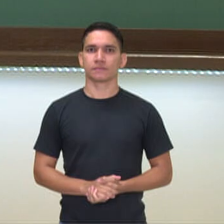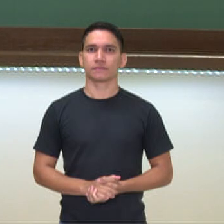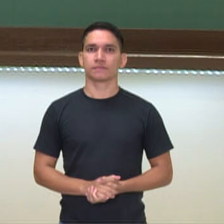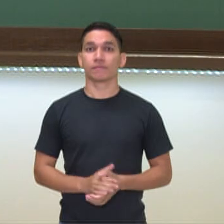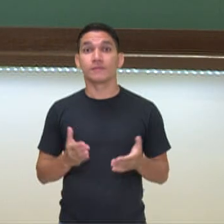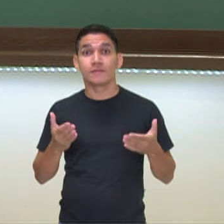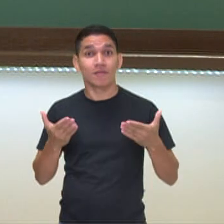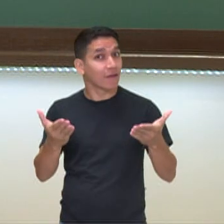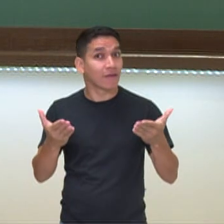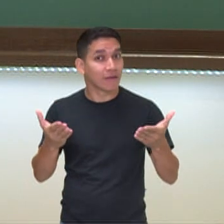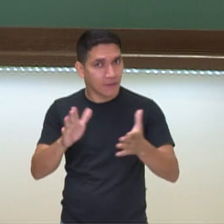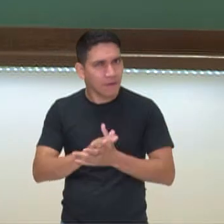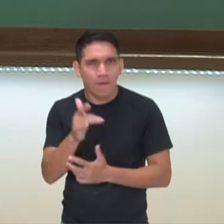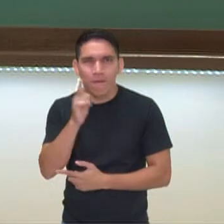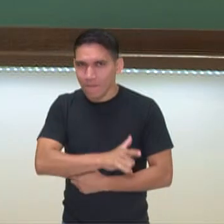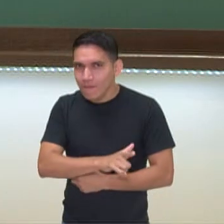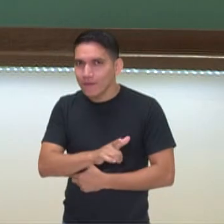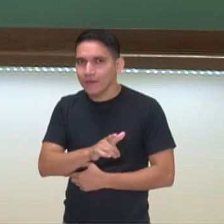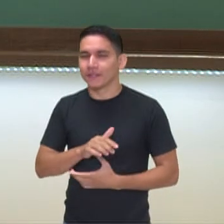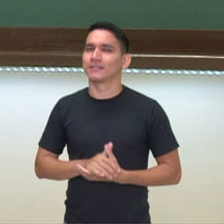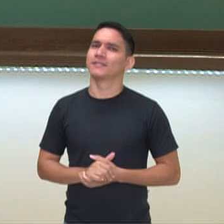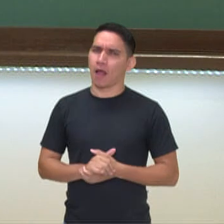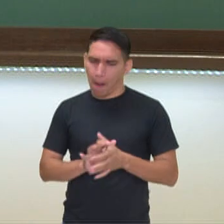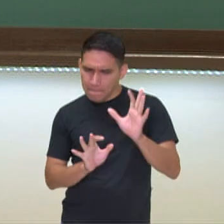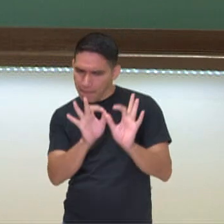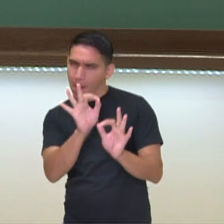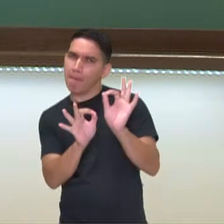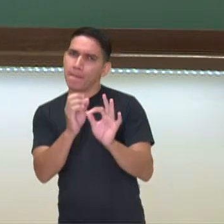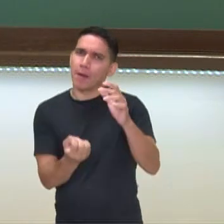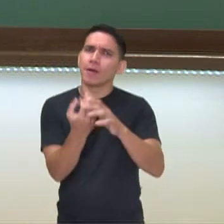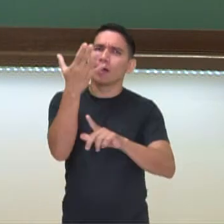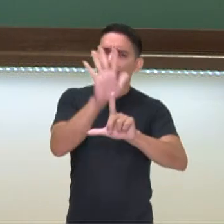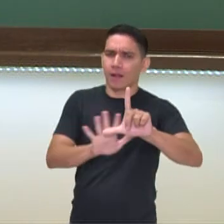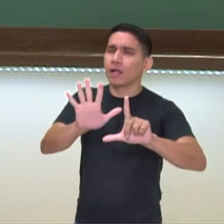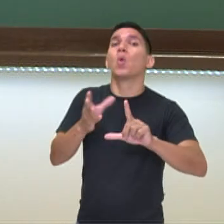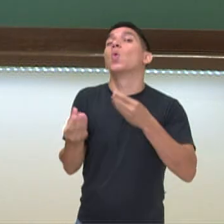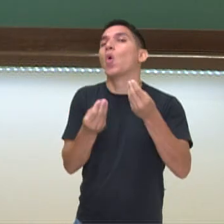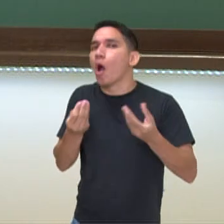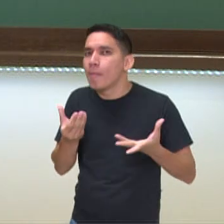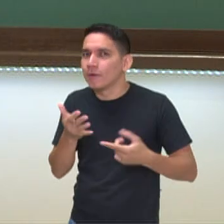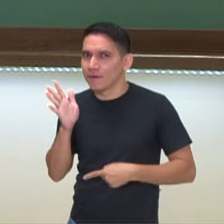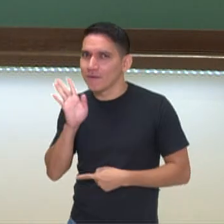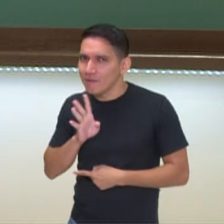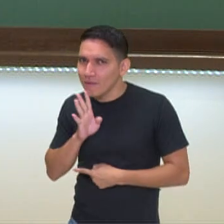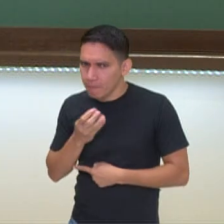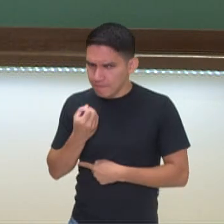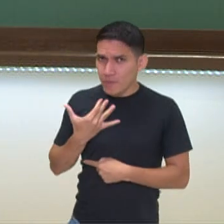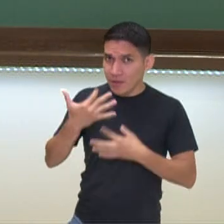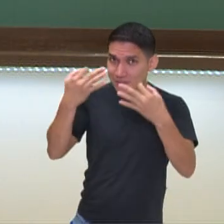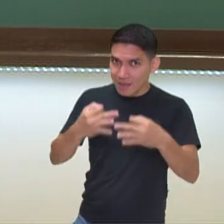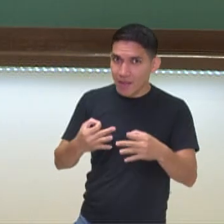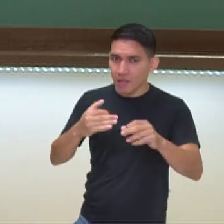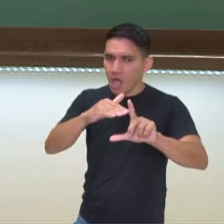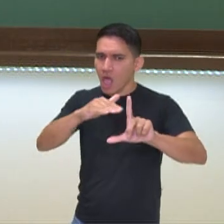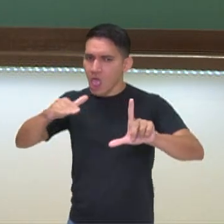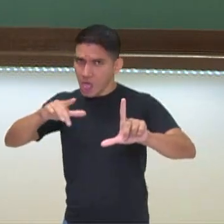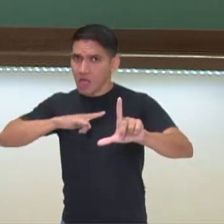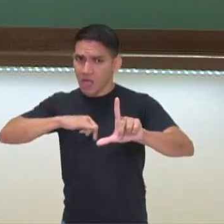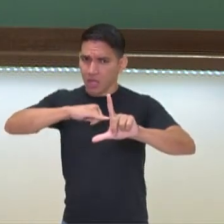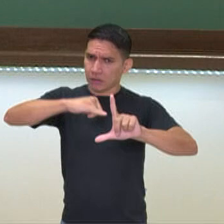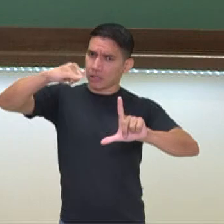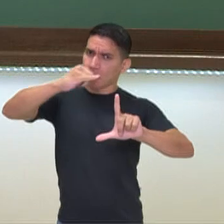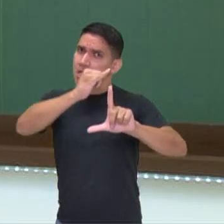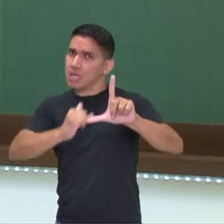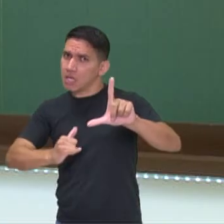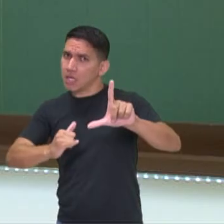E aí, galerinha, conseguiram montar esse gráfico? Como é que ficou? Ficou legal? Deu certo? Deu uma reta? Ah, então beleza. Vamos